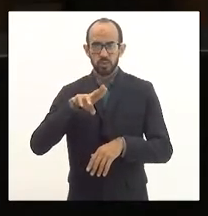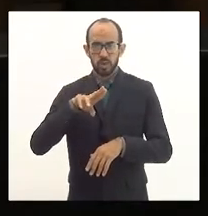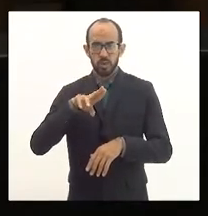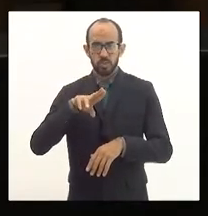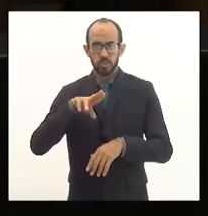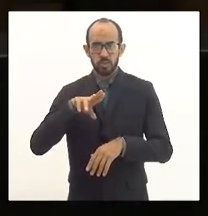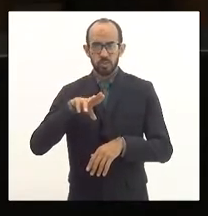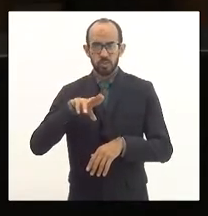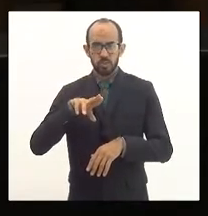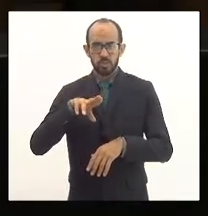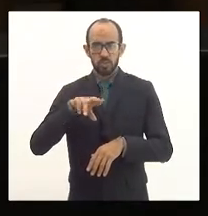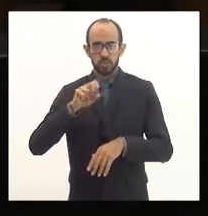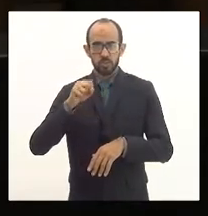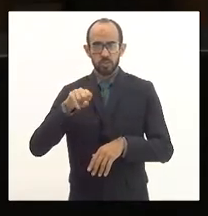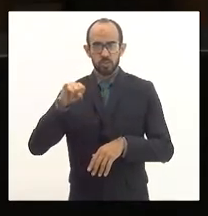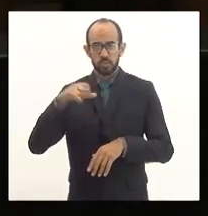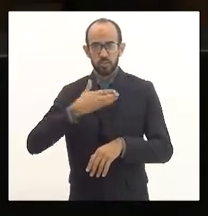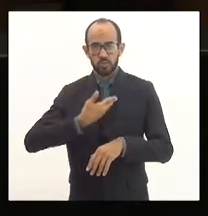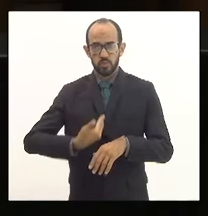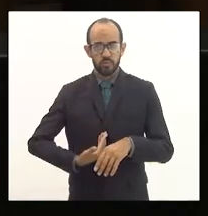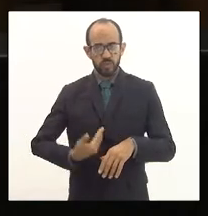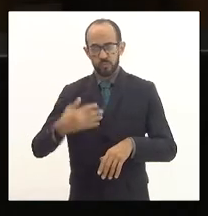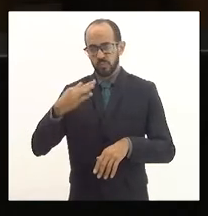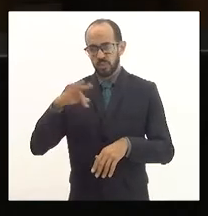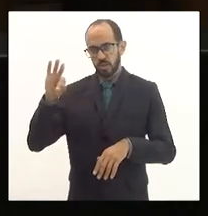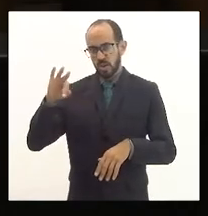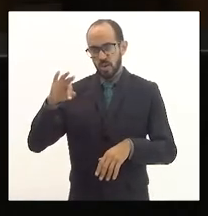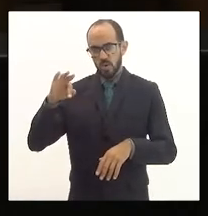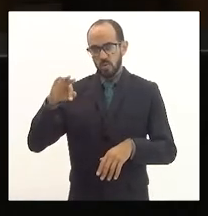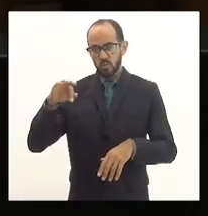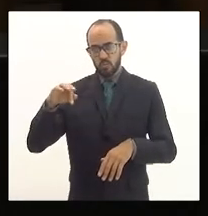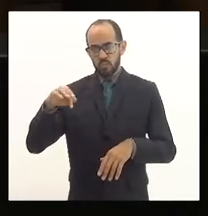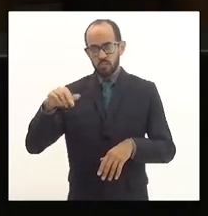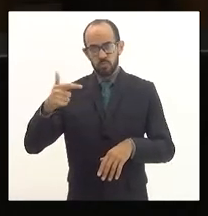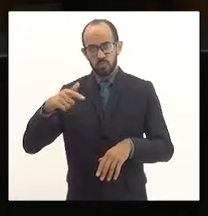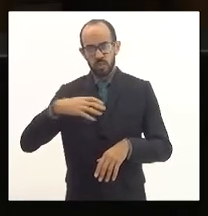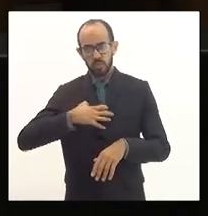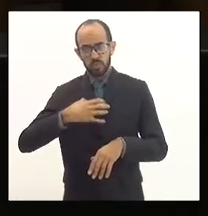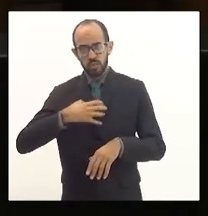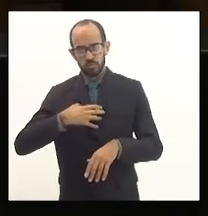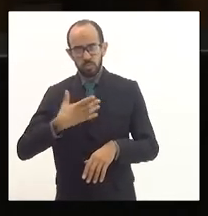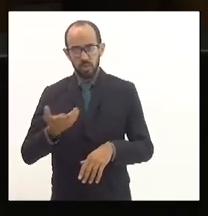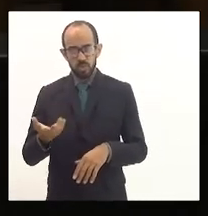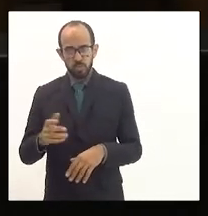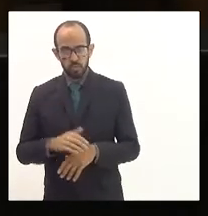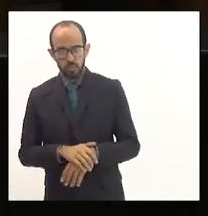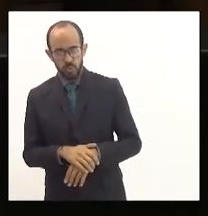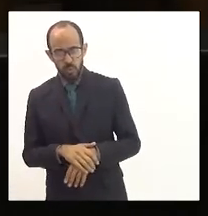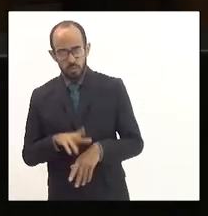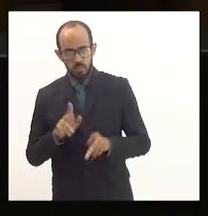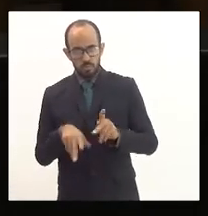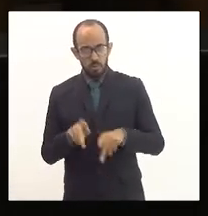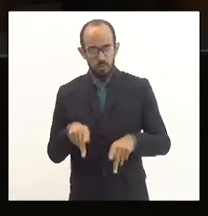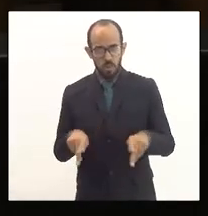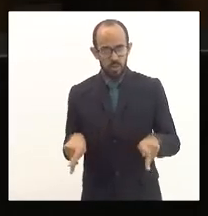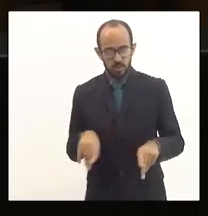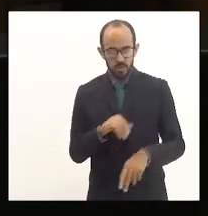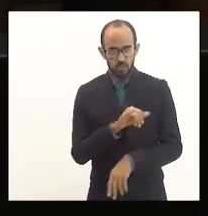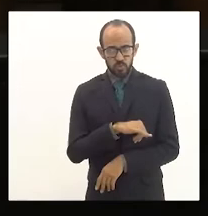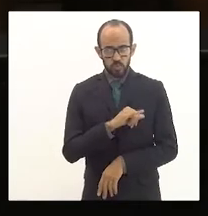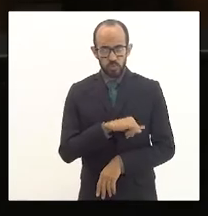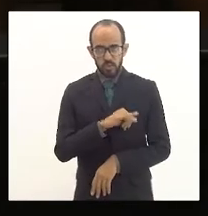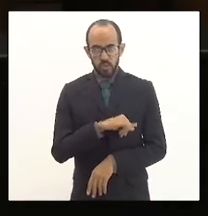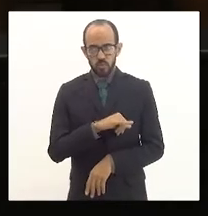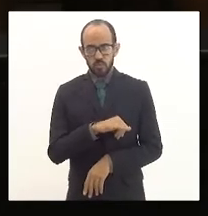então já que o governo federal que não tem sensibilidade com o povo do Estado do Rio de